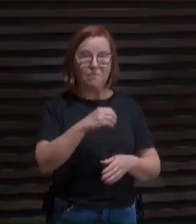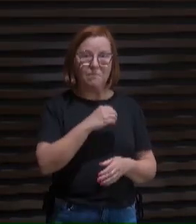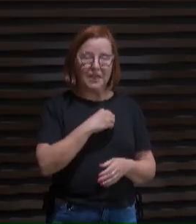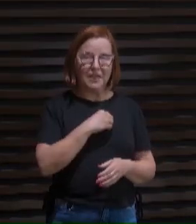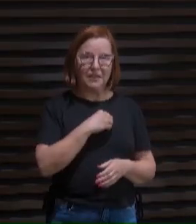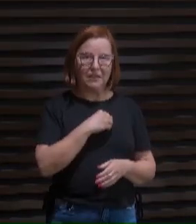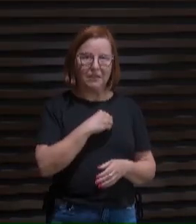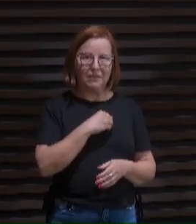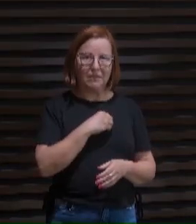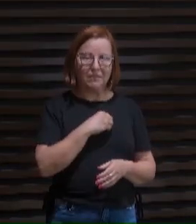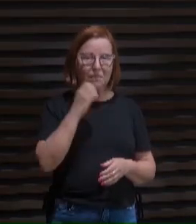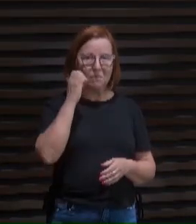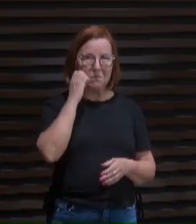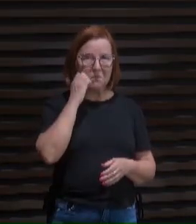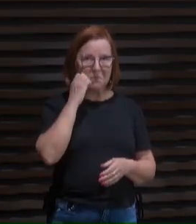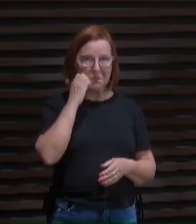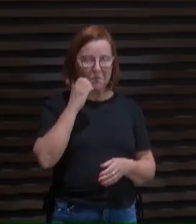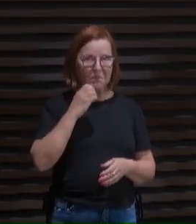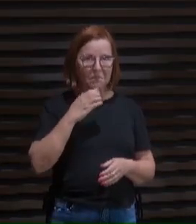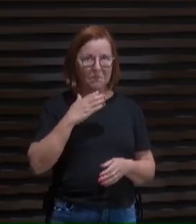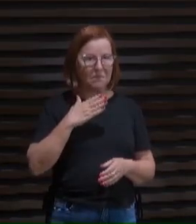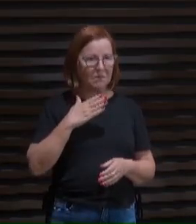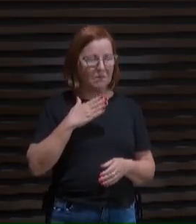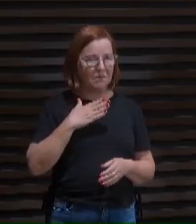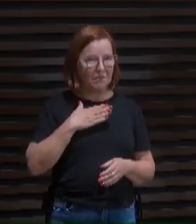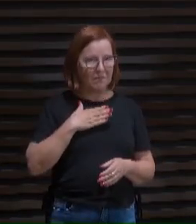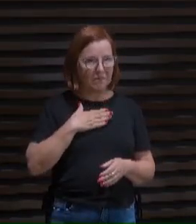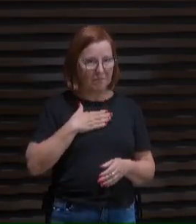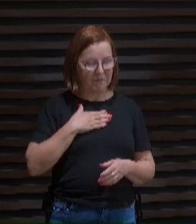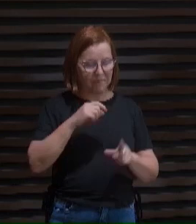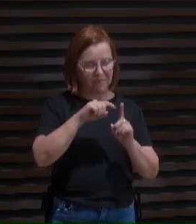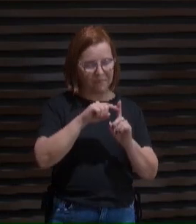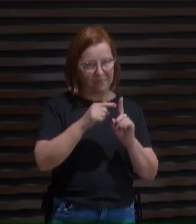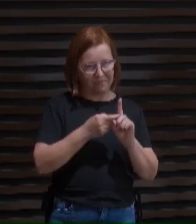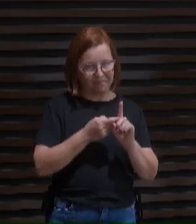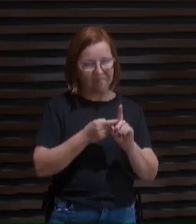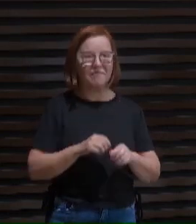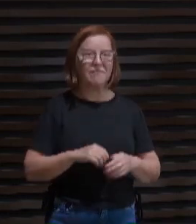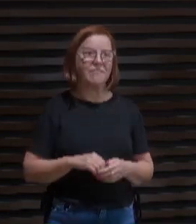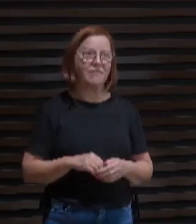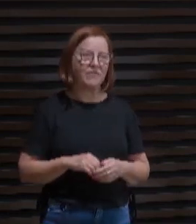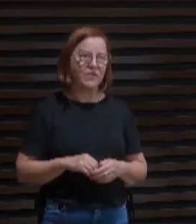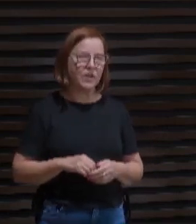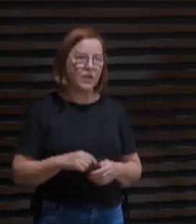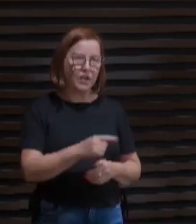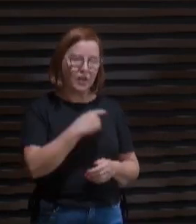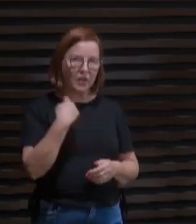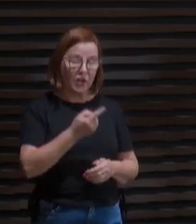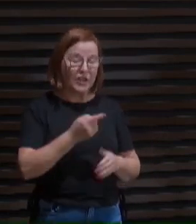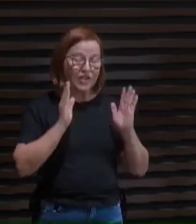me concebeu a minha mãe. Então nós já nascemos em pecado, com a natureza de pecado dentro de